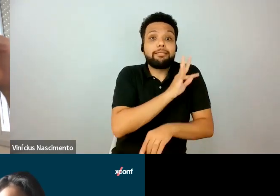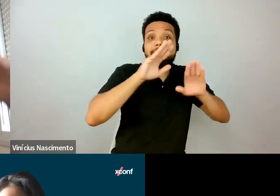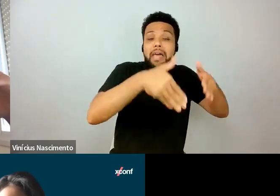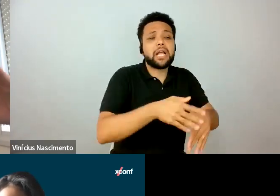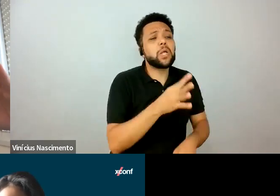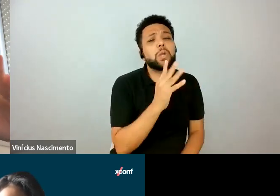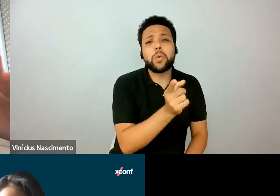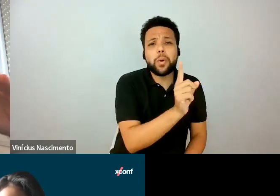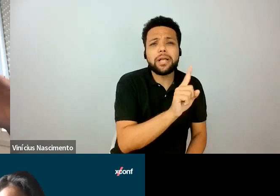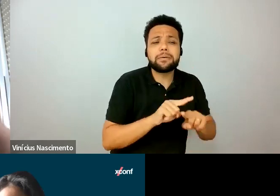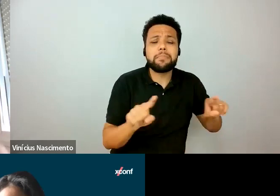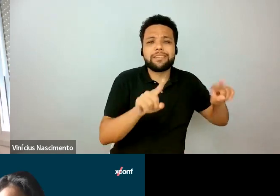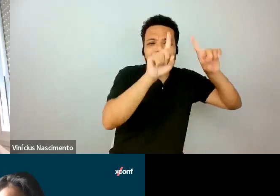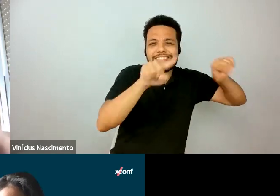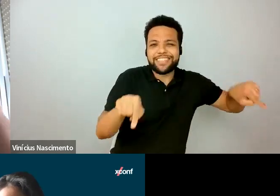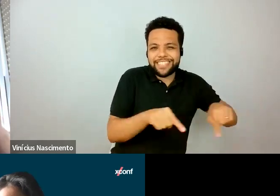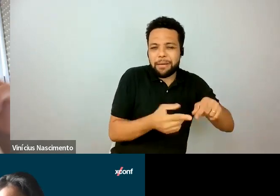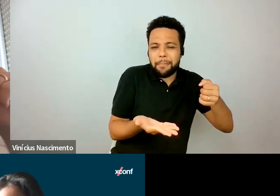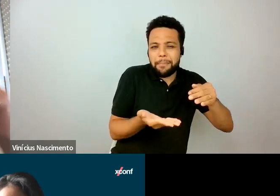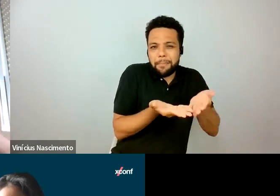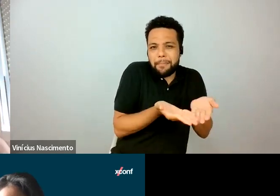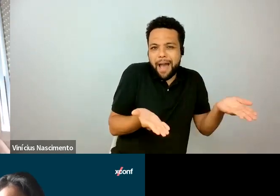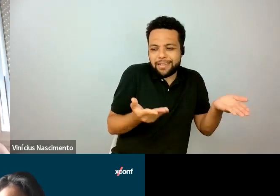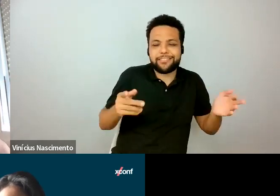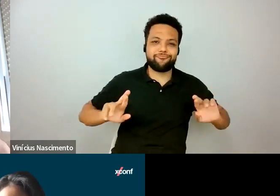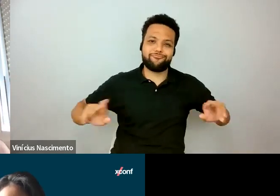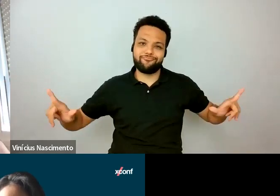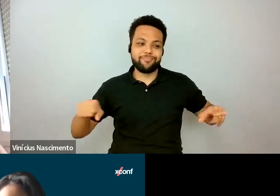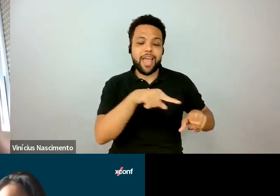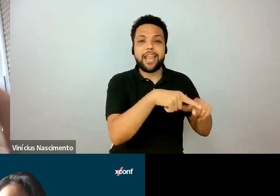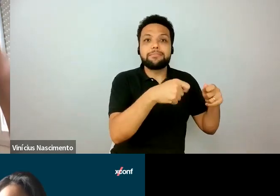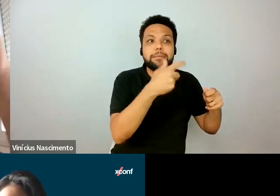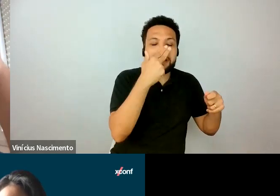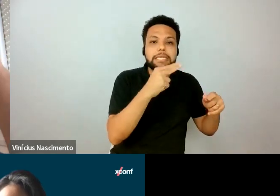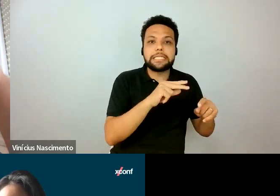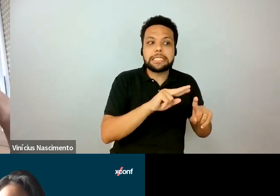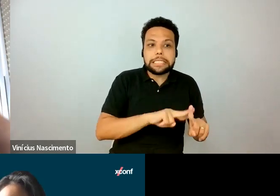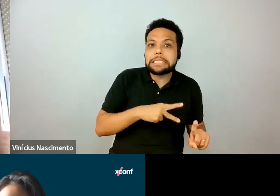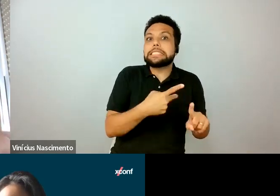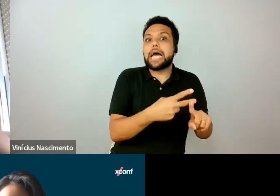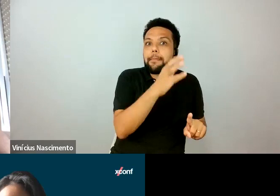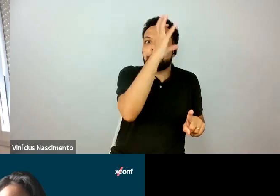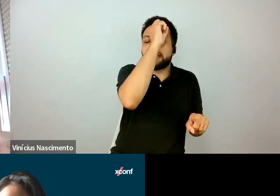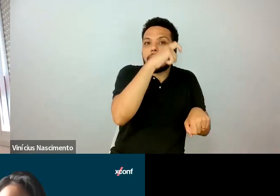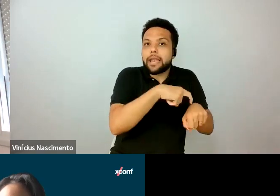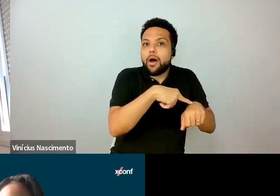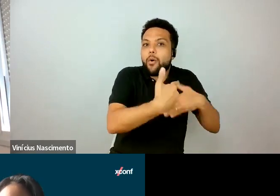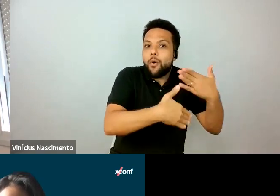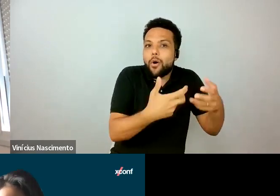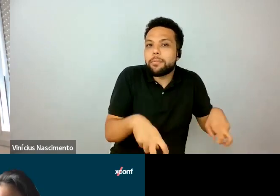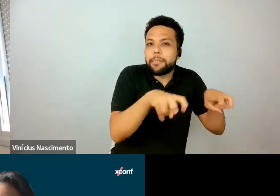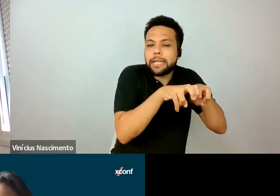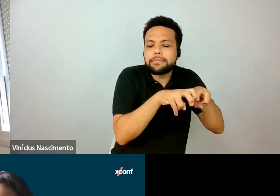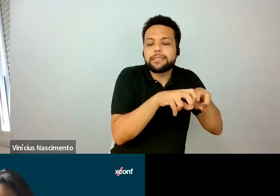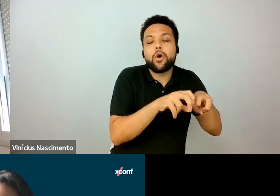que essa base não seja tão igual. Então, ela vai ter que aprender um pouquinho mais durante o pareamento, ou até antes, assim, a pessoa